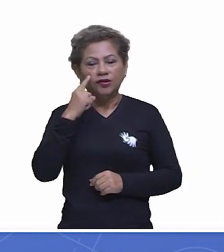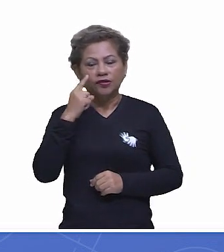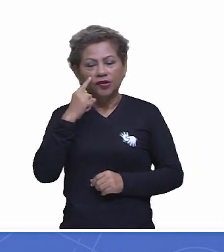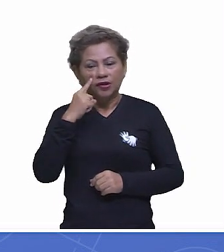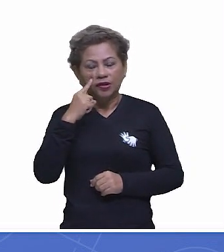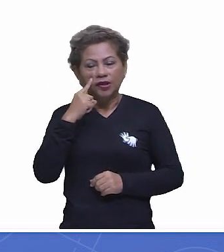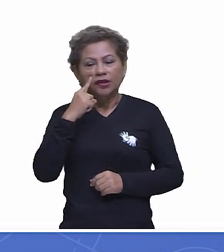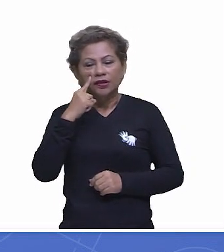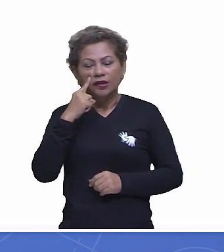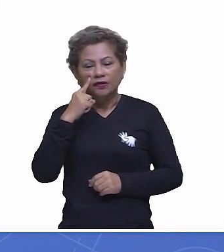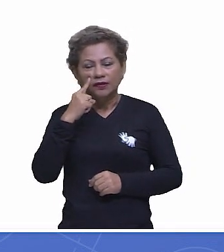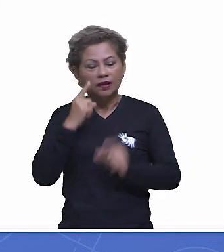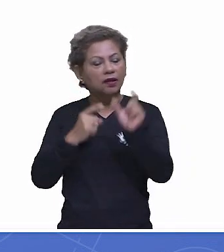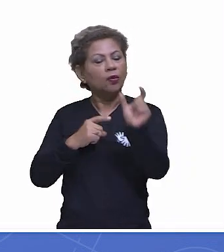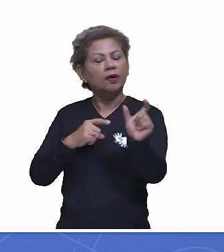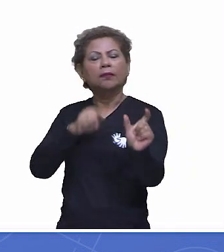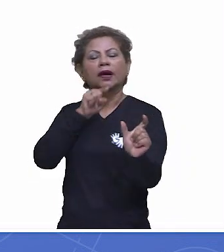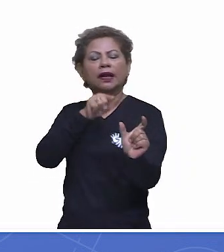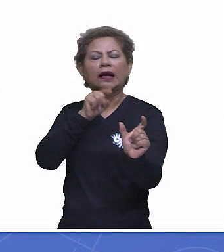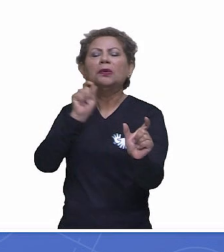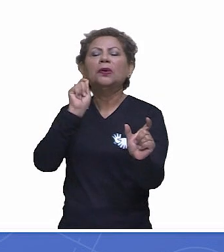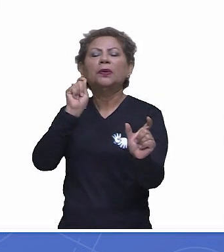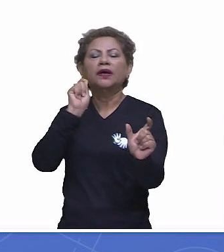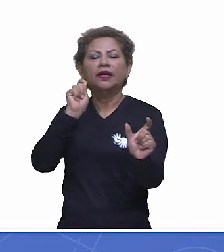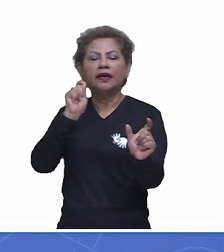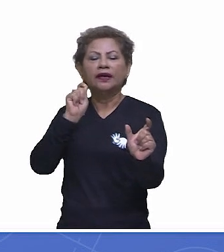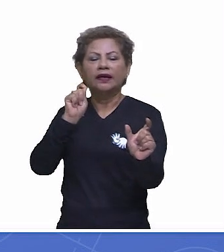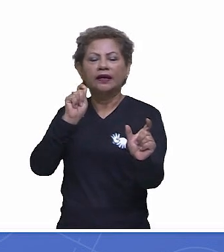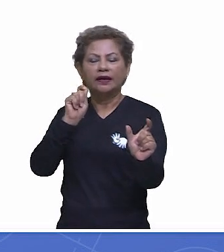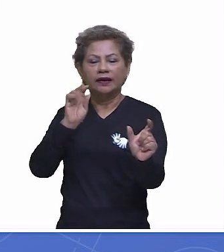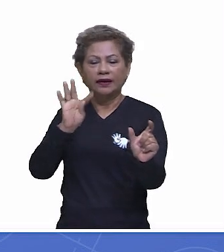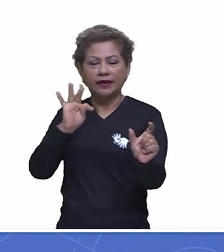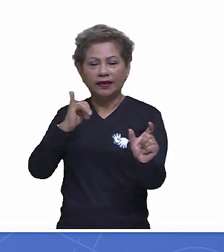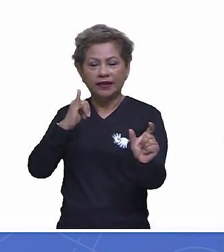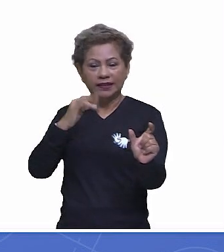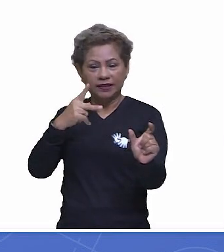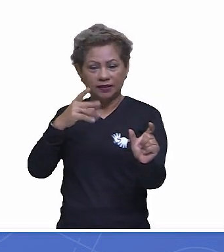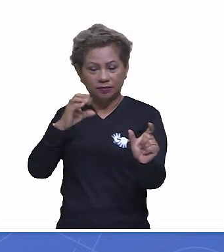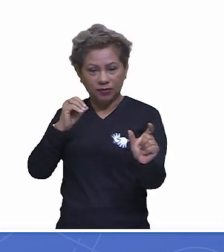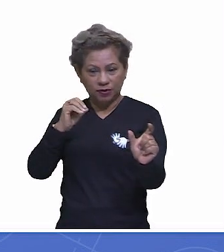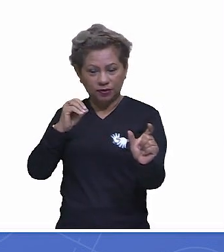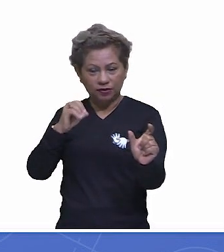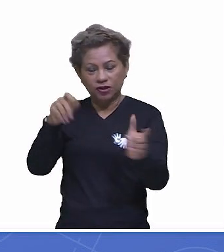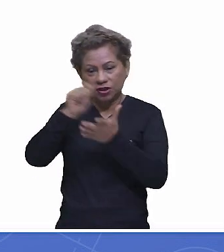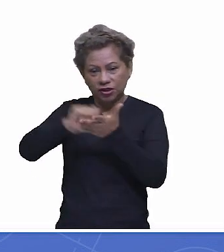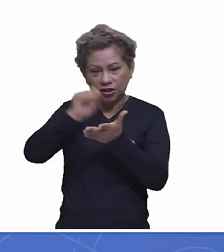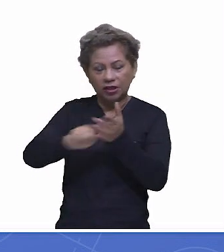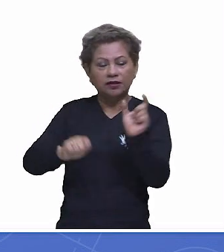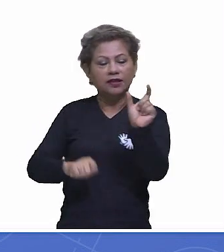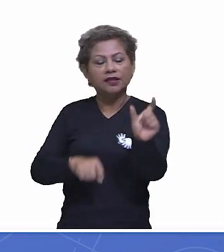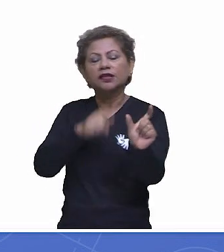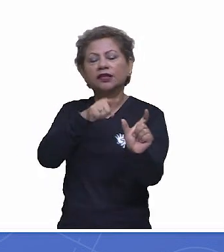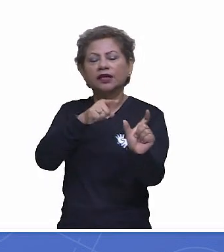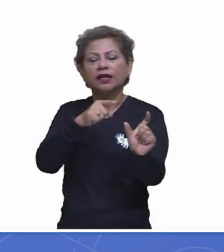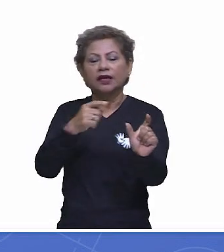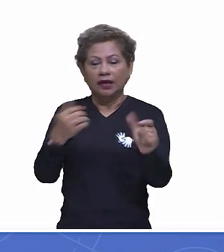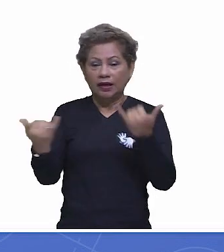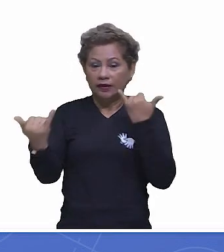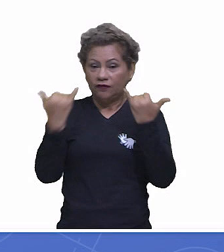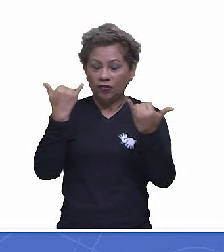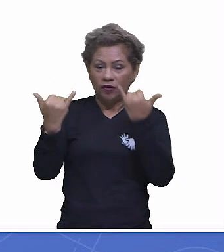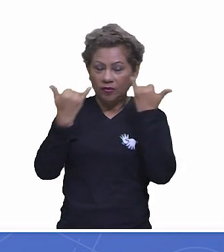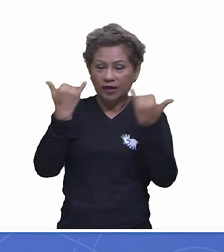mark. O que são as marcas tipográficas, né, gente? Só relembrando. São aquelas informações que estão no texto que não são